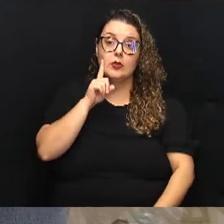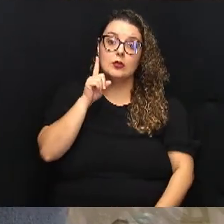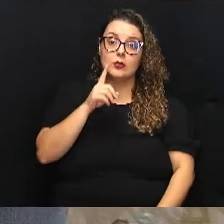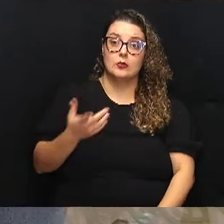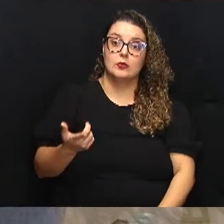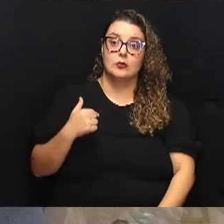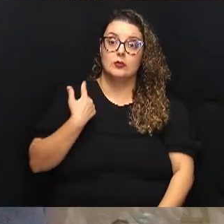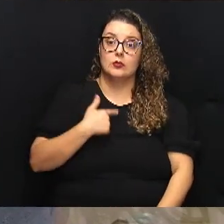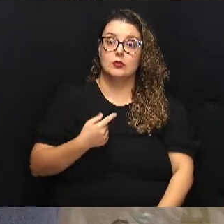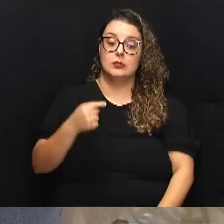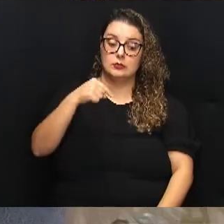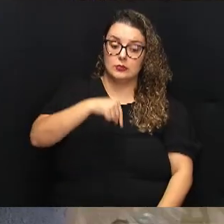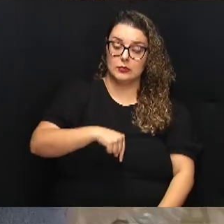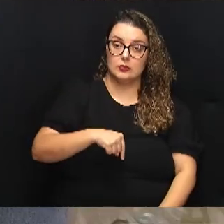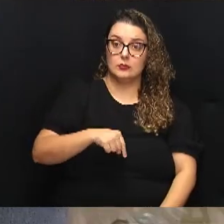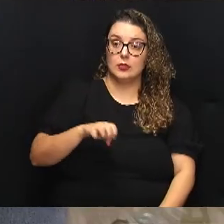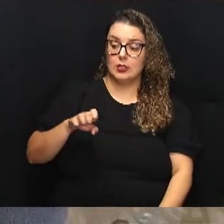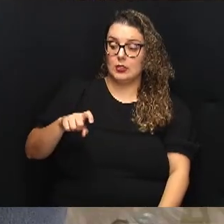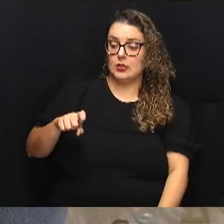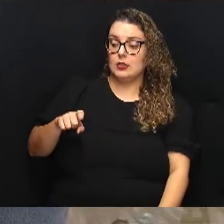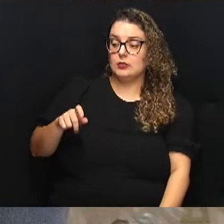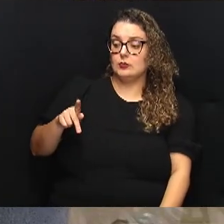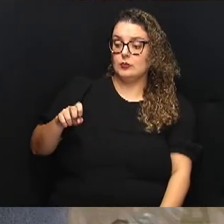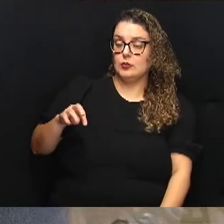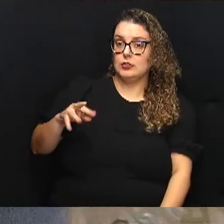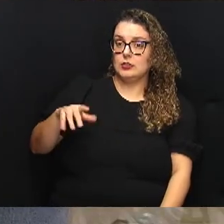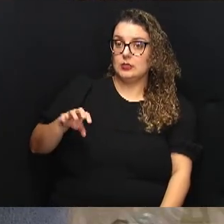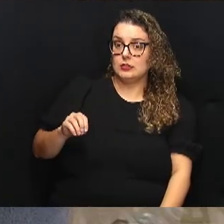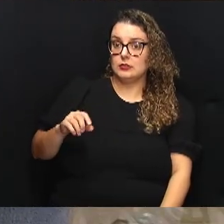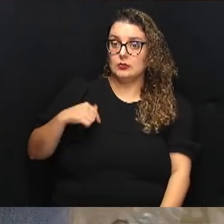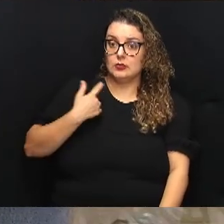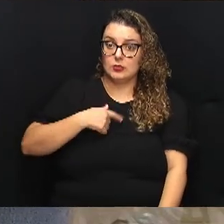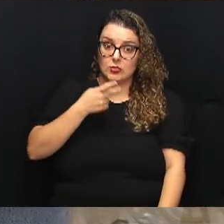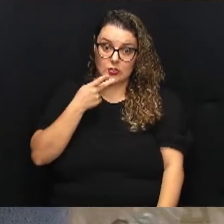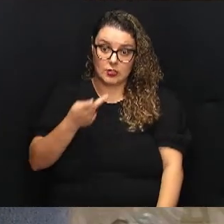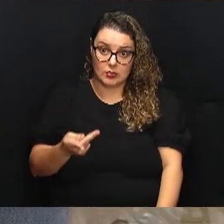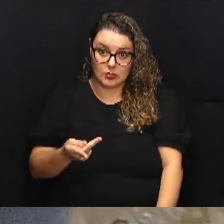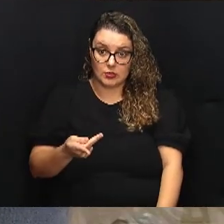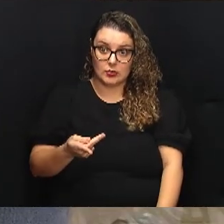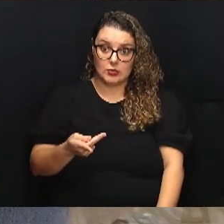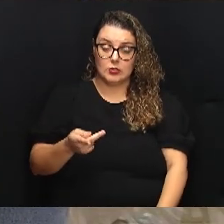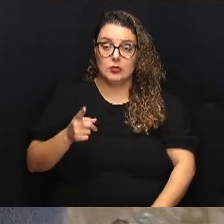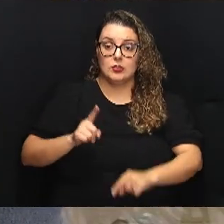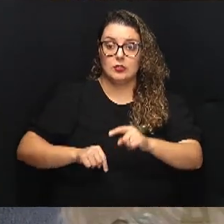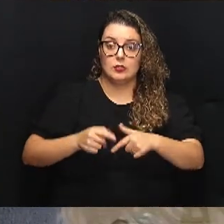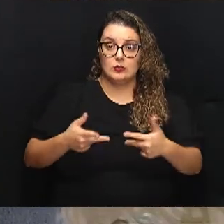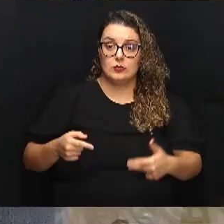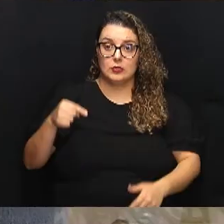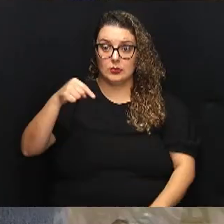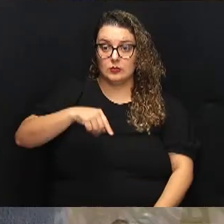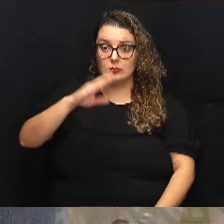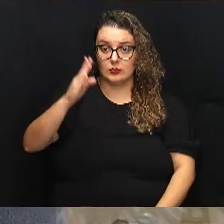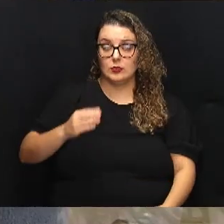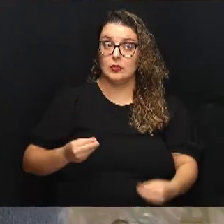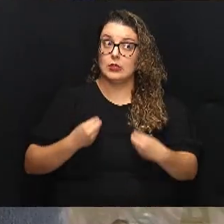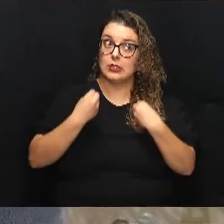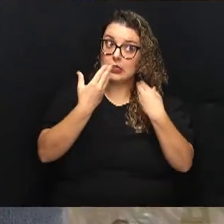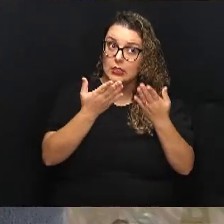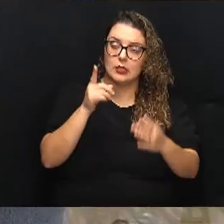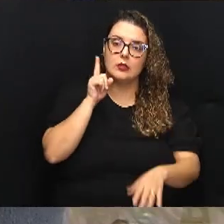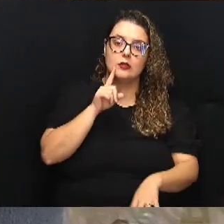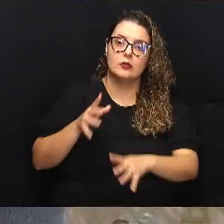temos do outro lado a exportação. Portanto, nós estamos nos referindo a produtos que saem do Brasil para os Estados